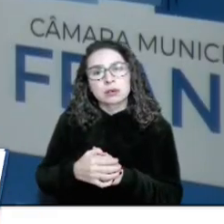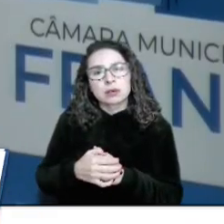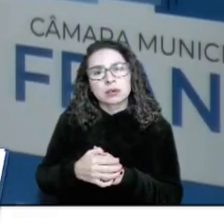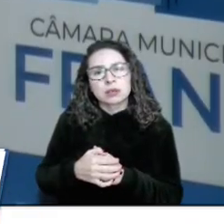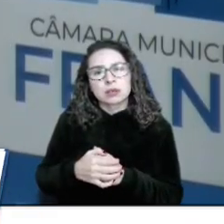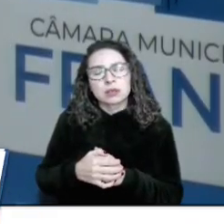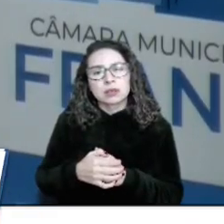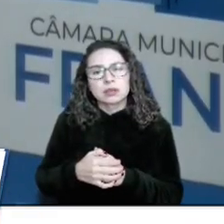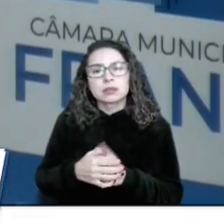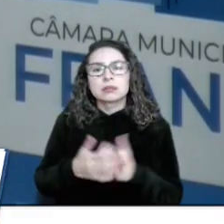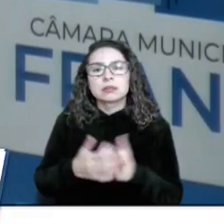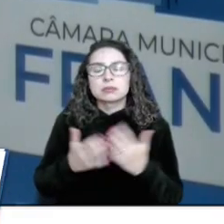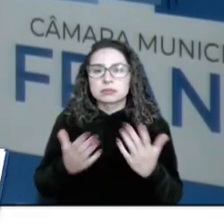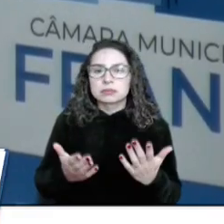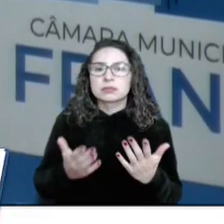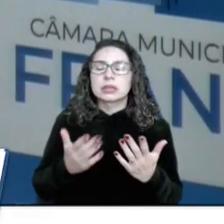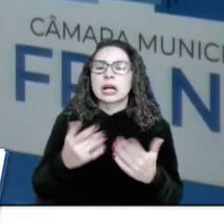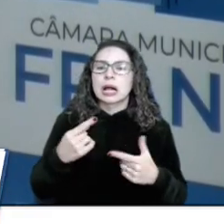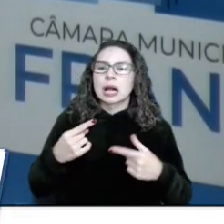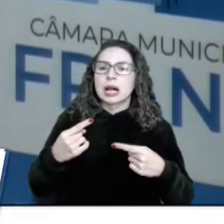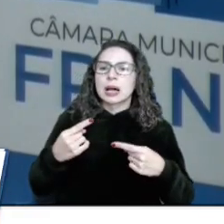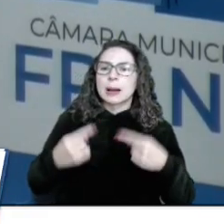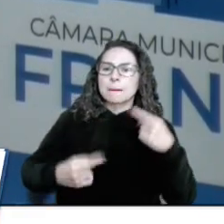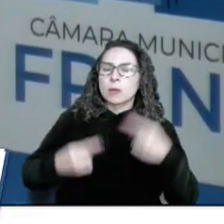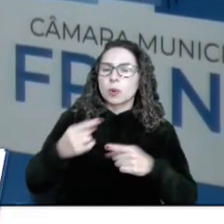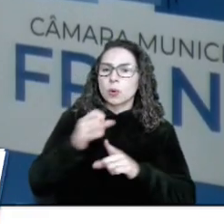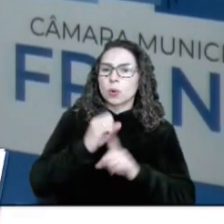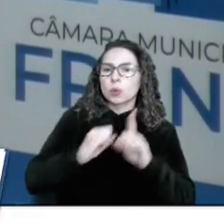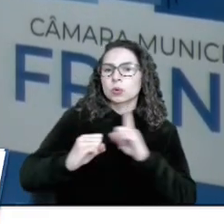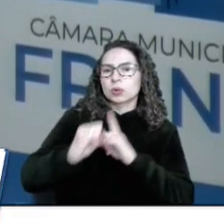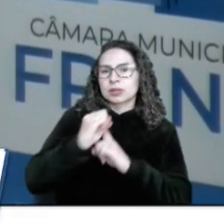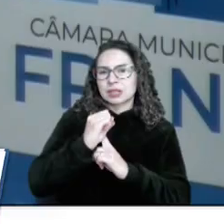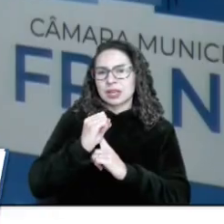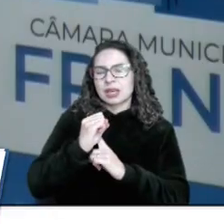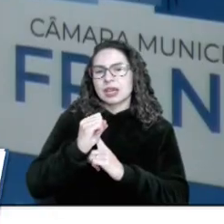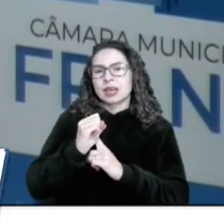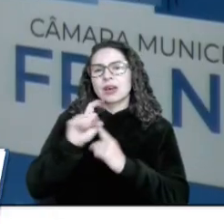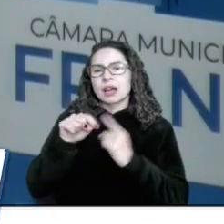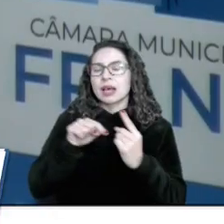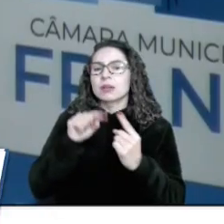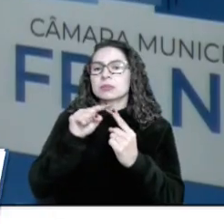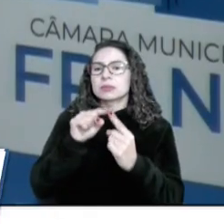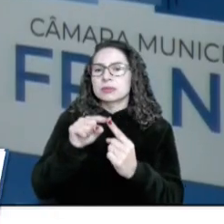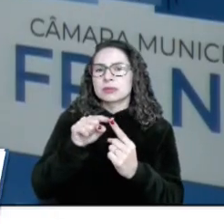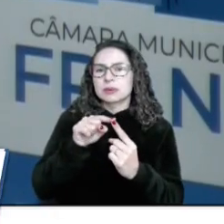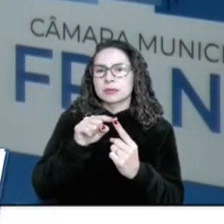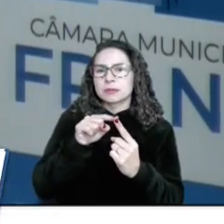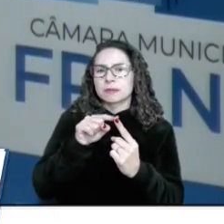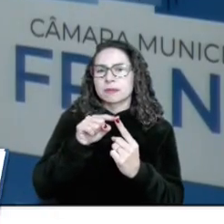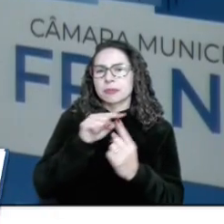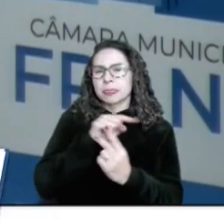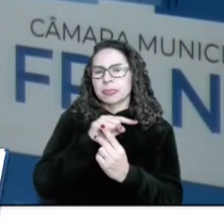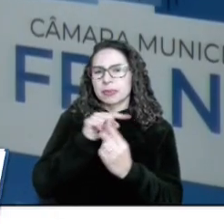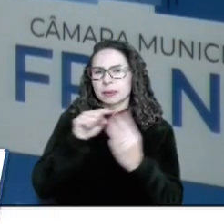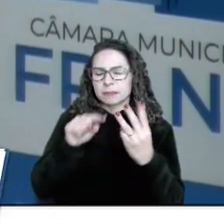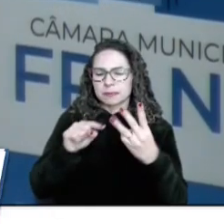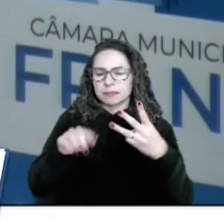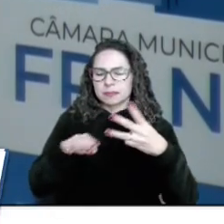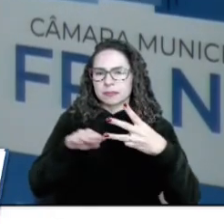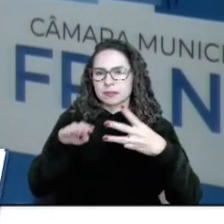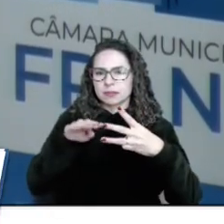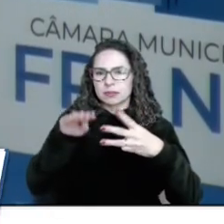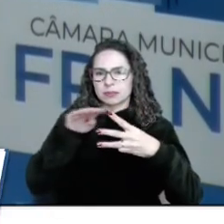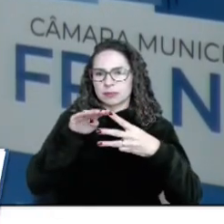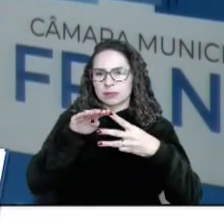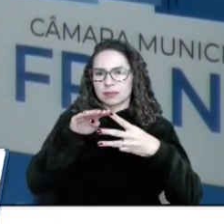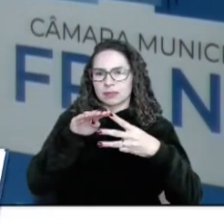Portanto, a política social, ela tem que ser feita nos 3 níveis